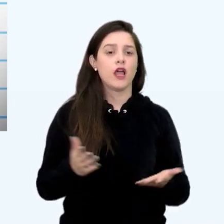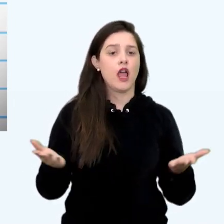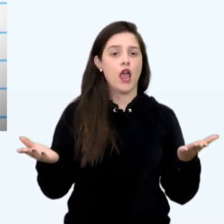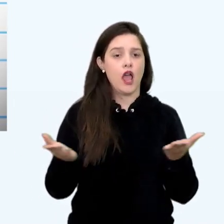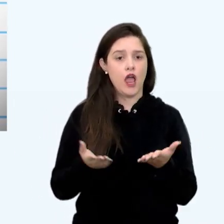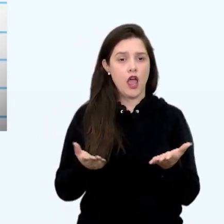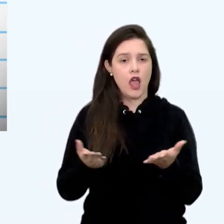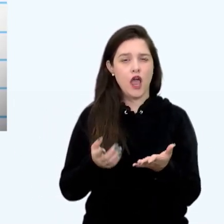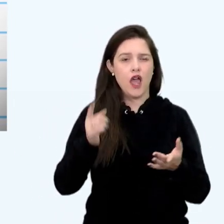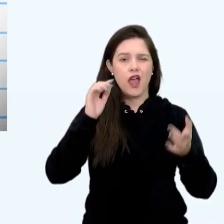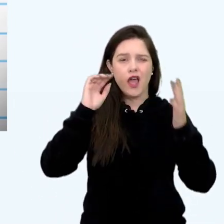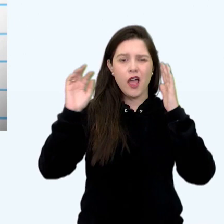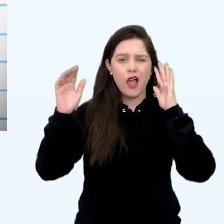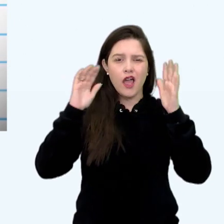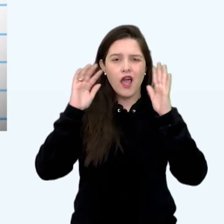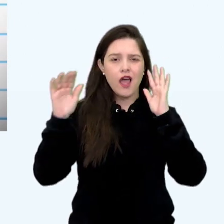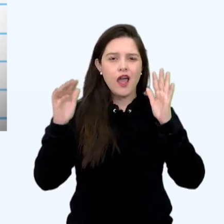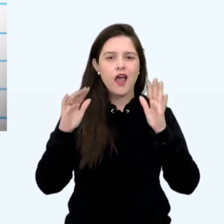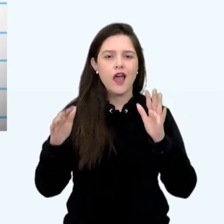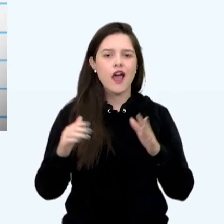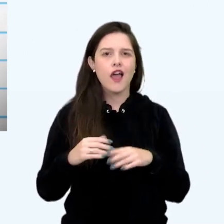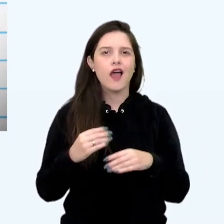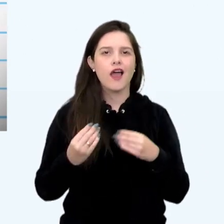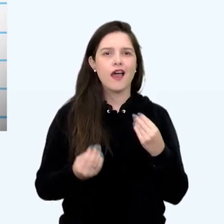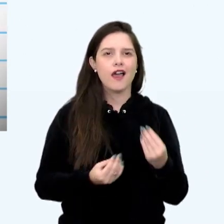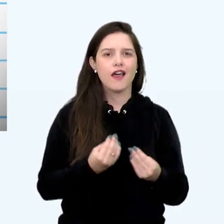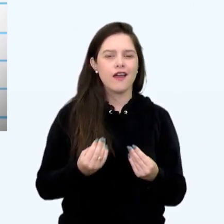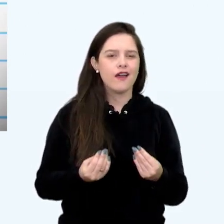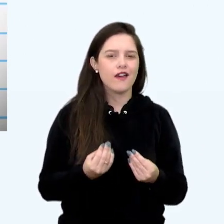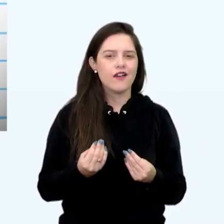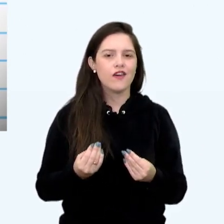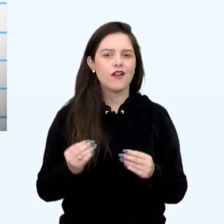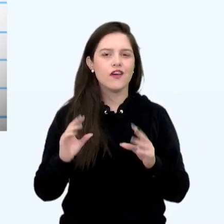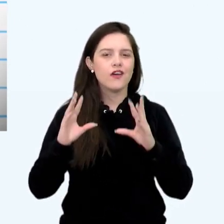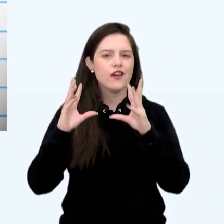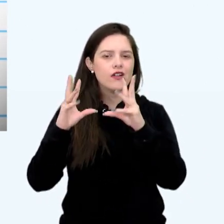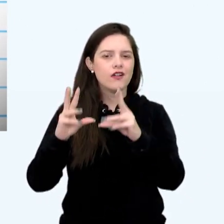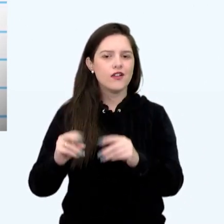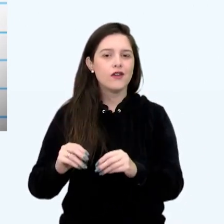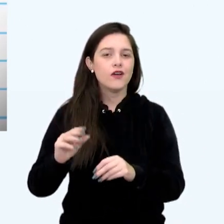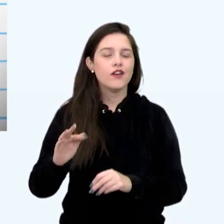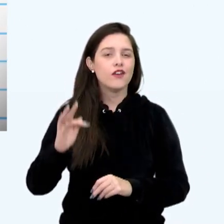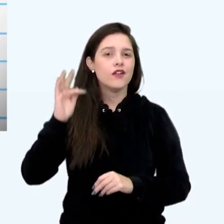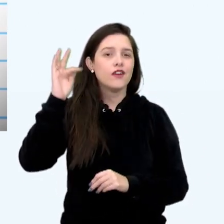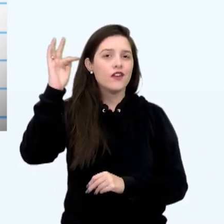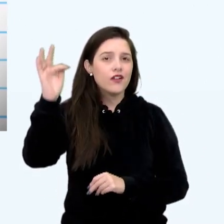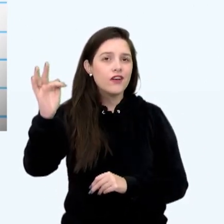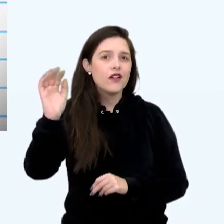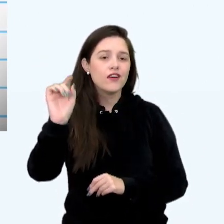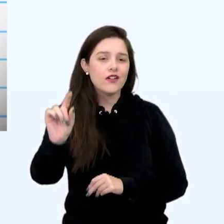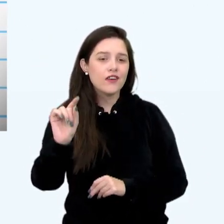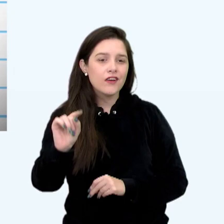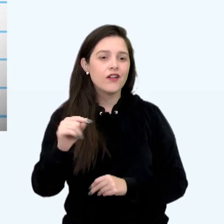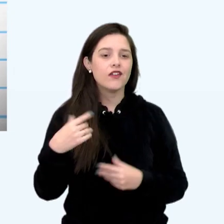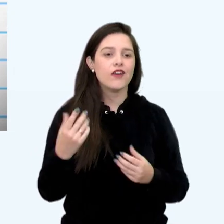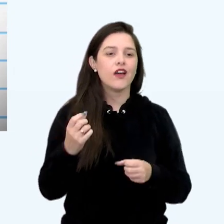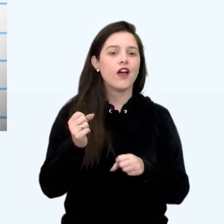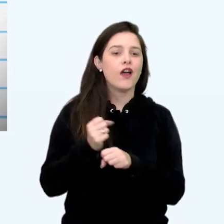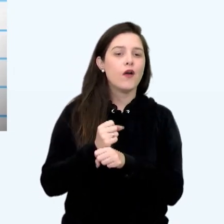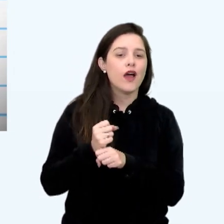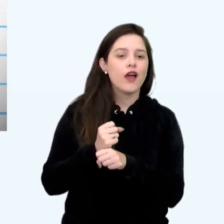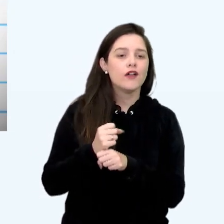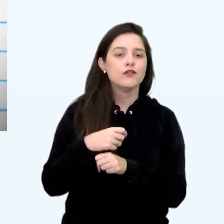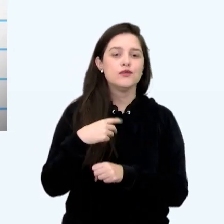se imagine a bordo do DeLorean, imortalizado no filme De Volta para o Futuro, e viaja no tempo até